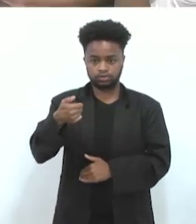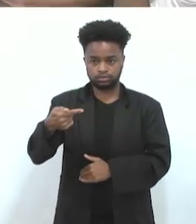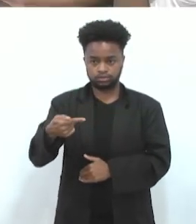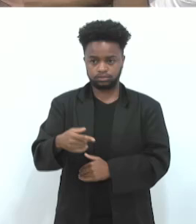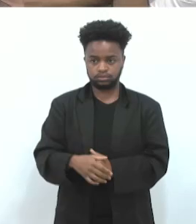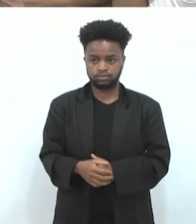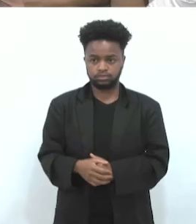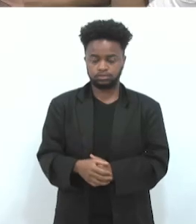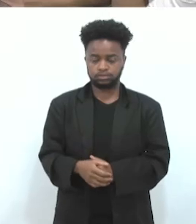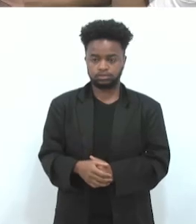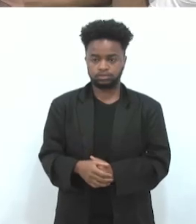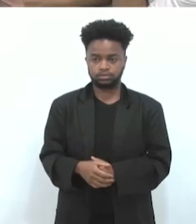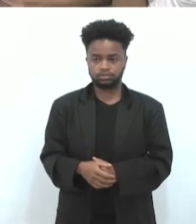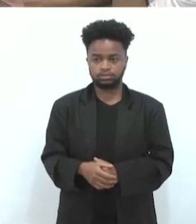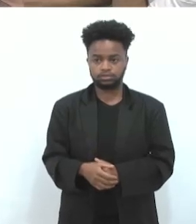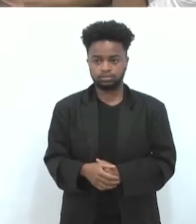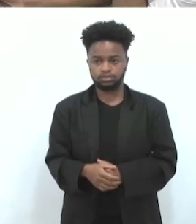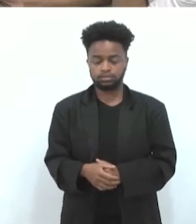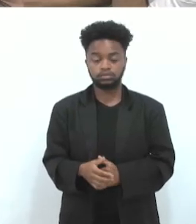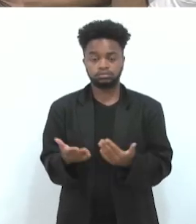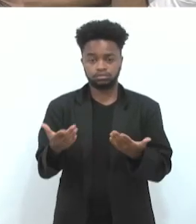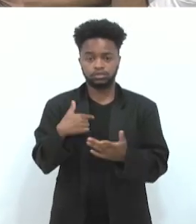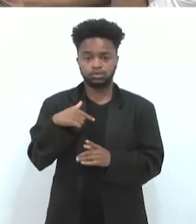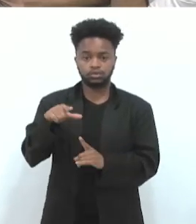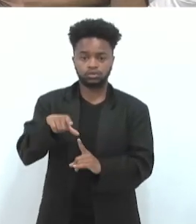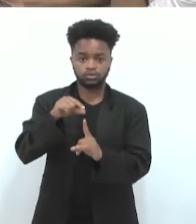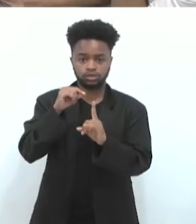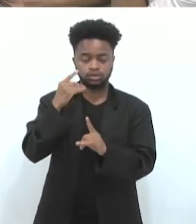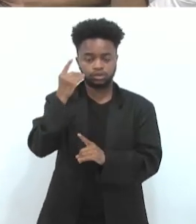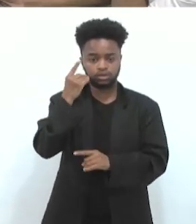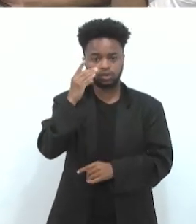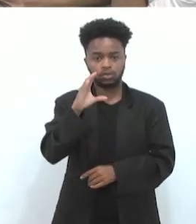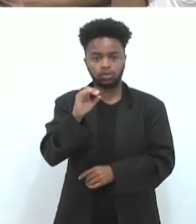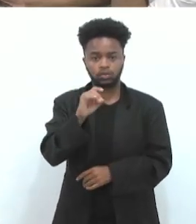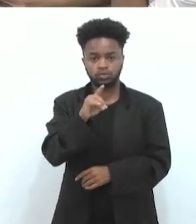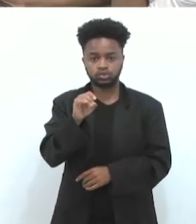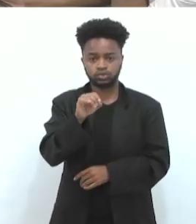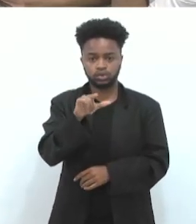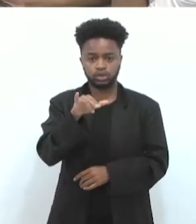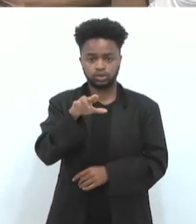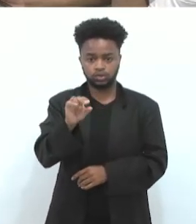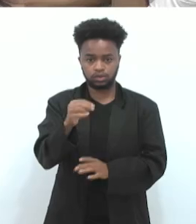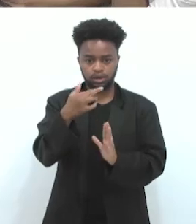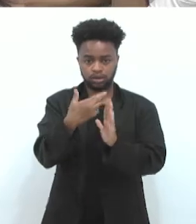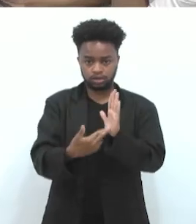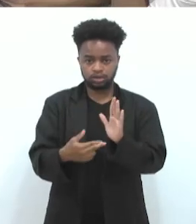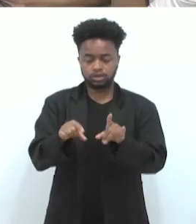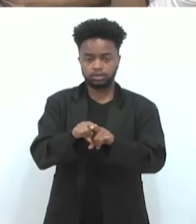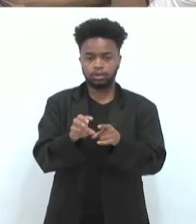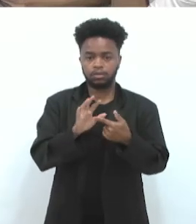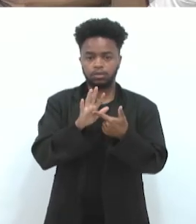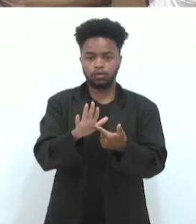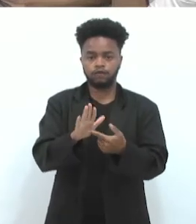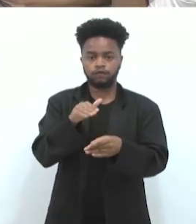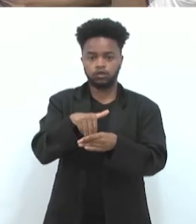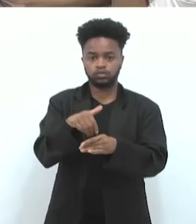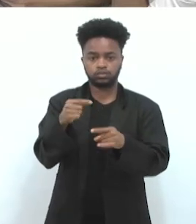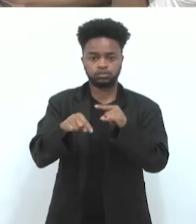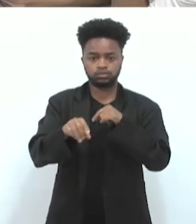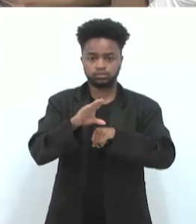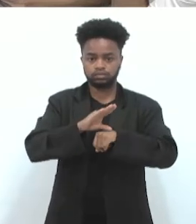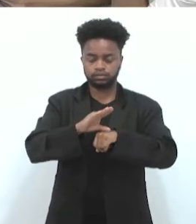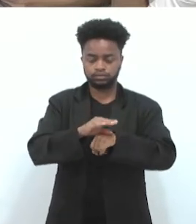tenha divergência, vou redesignar o deputado Cozzolino relator, e já com voto apresentado pela